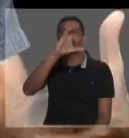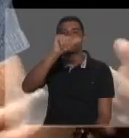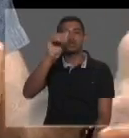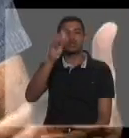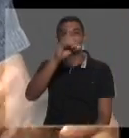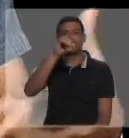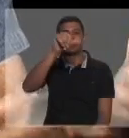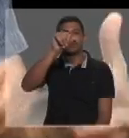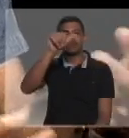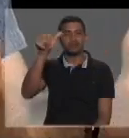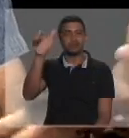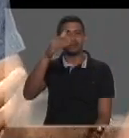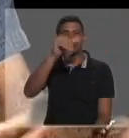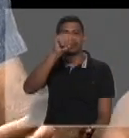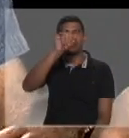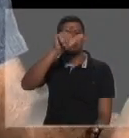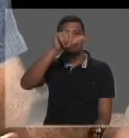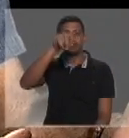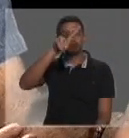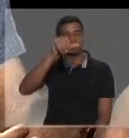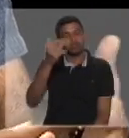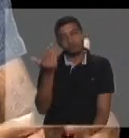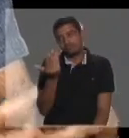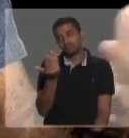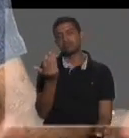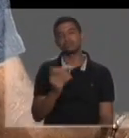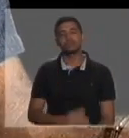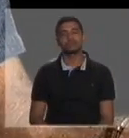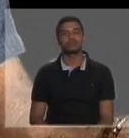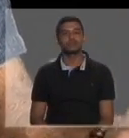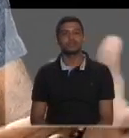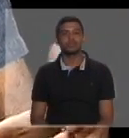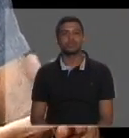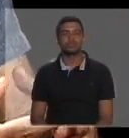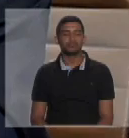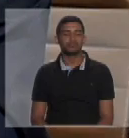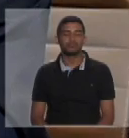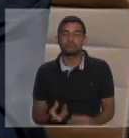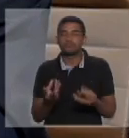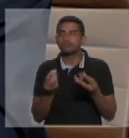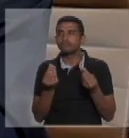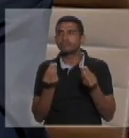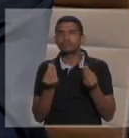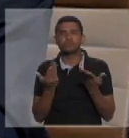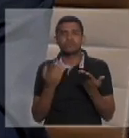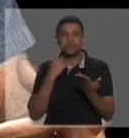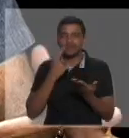Com todas as leituras possíveis que essa fala possa trazer. Exatamente.